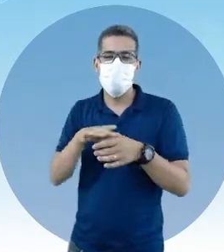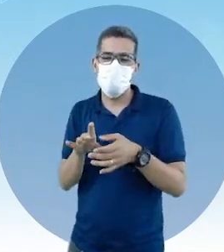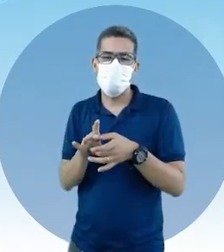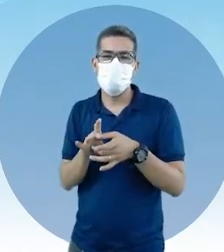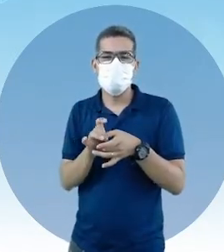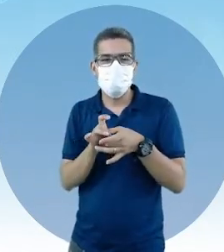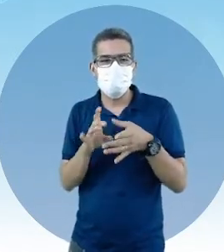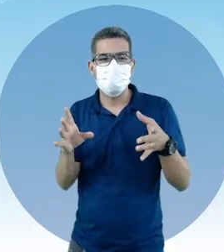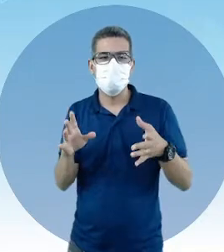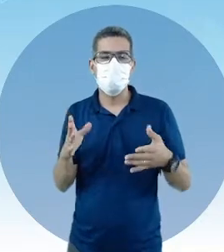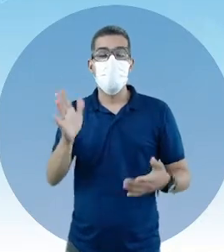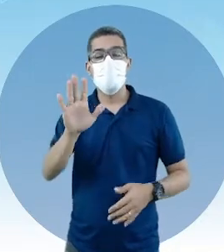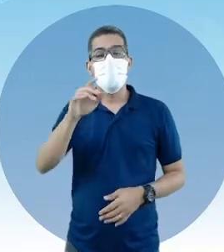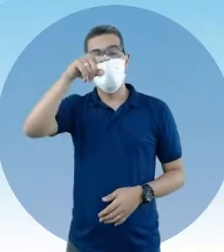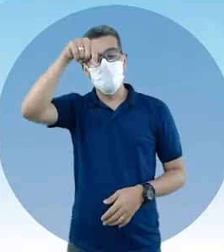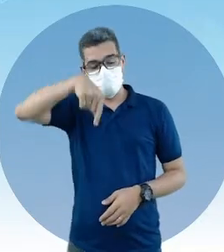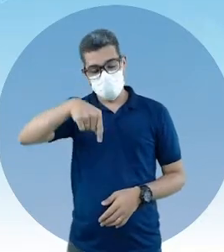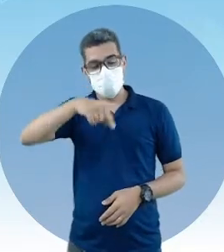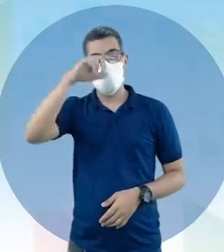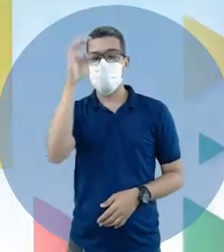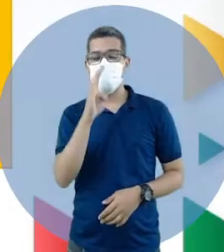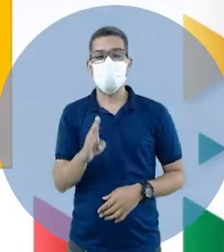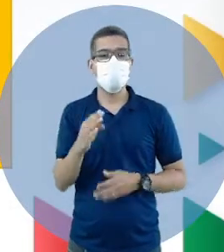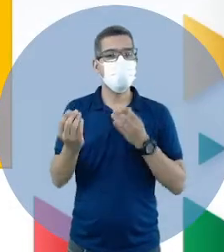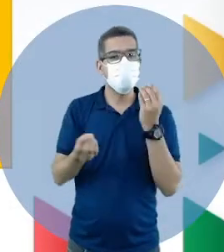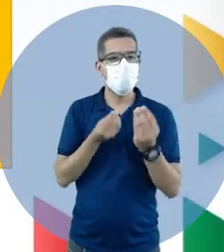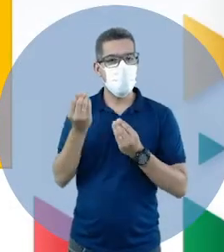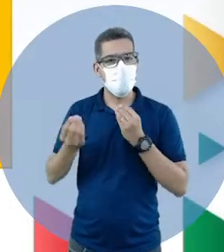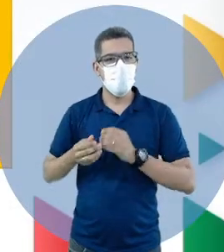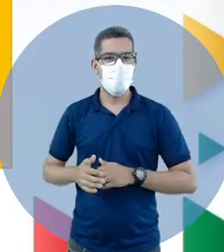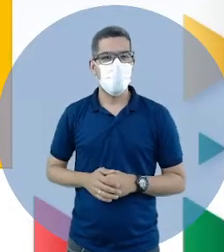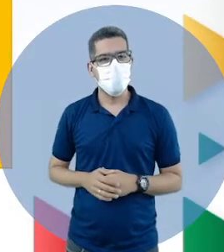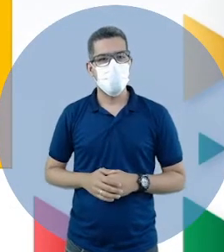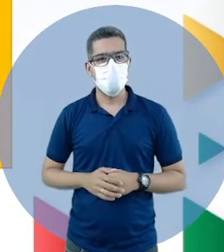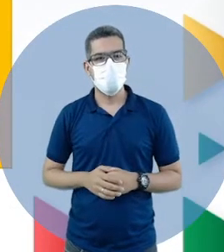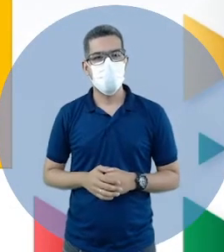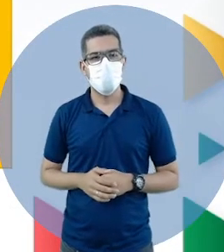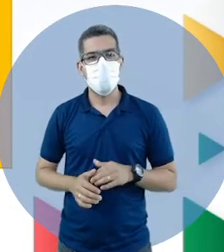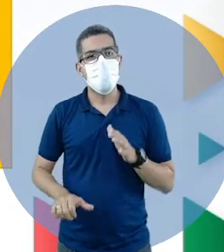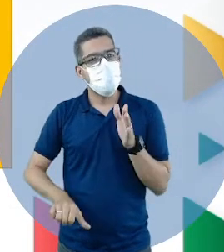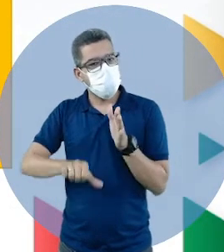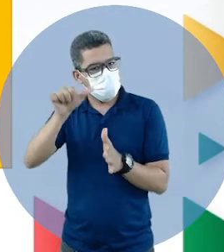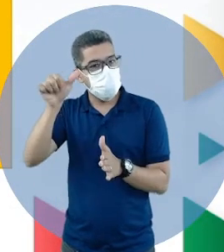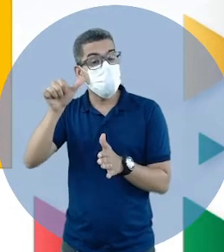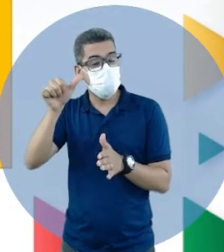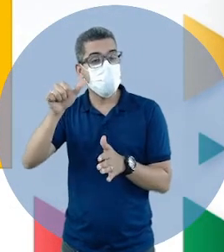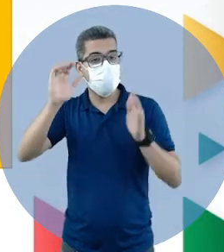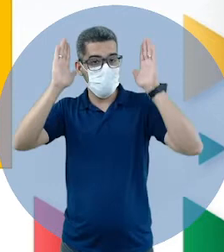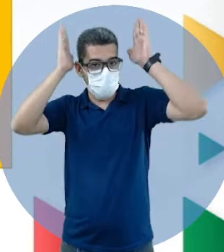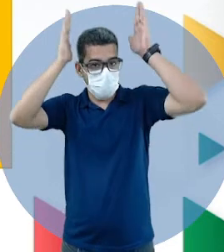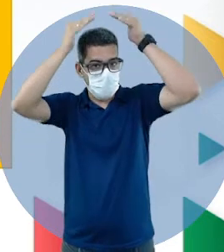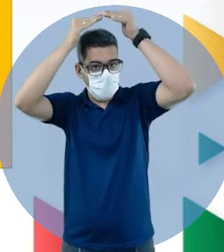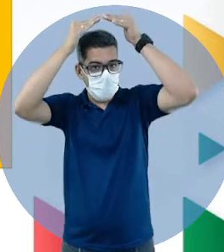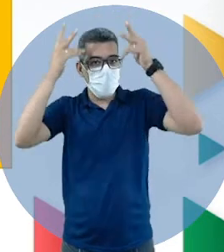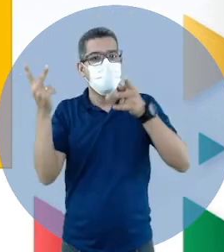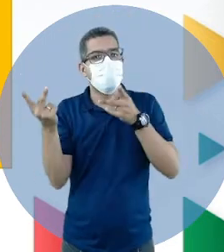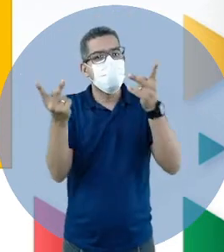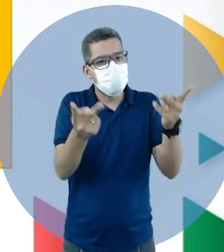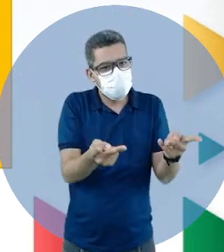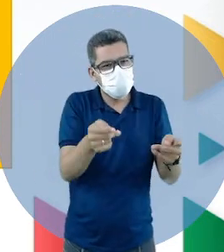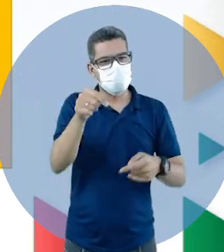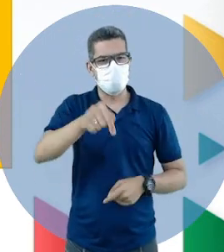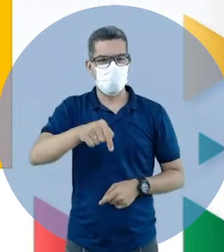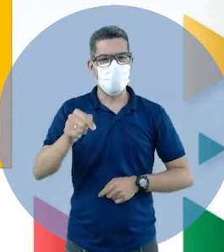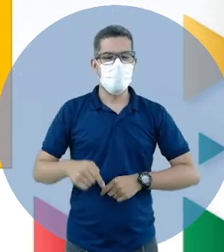religiosas. E o Brasil? Vamos ver aqui. João Paulo II foi o primeiro papa a visitar o Brasil. Durante o período em que